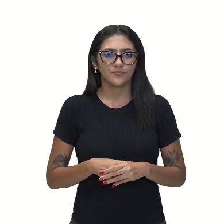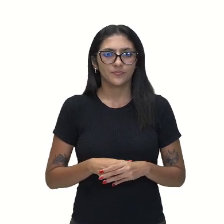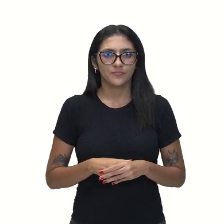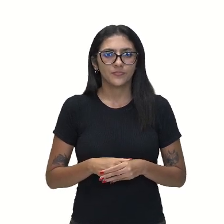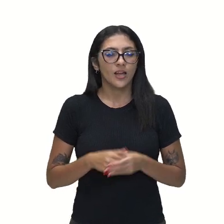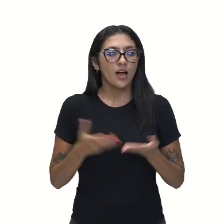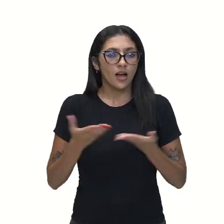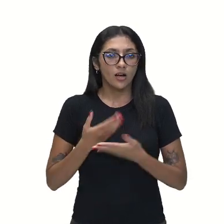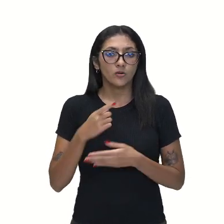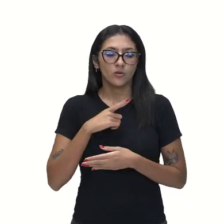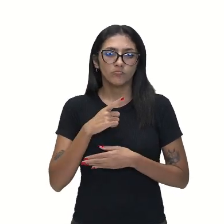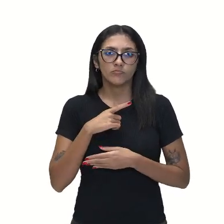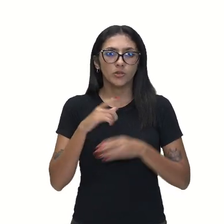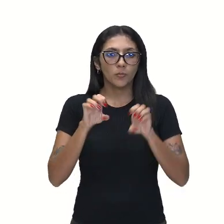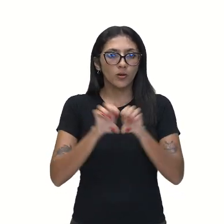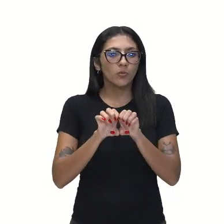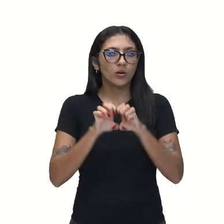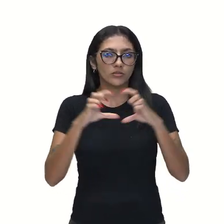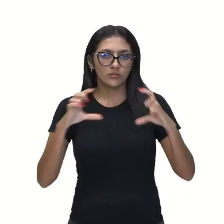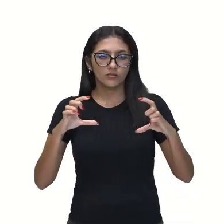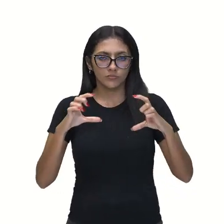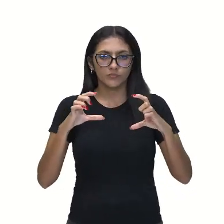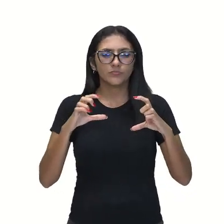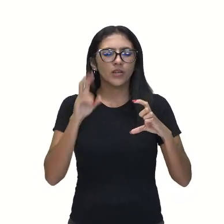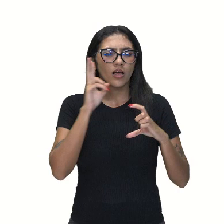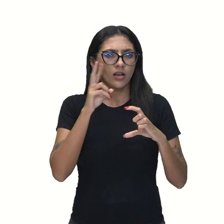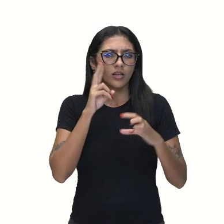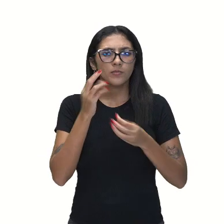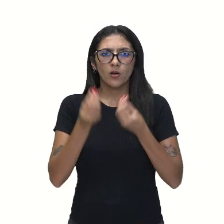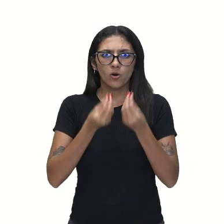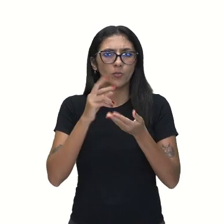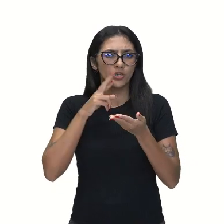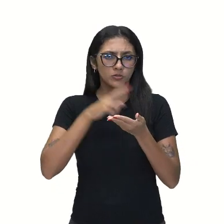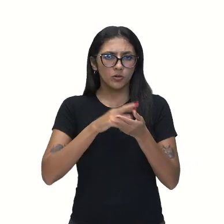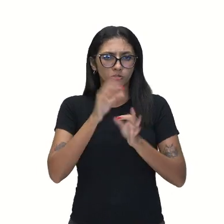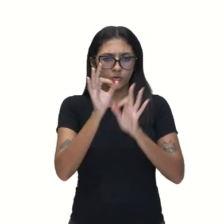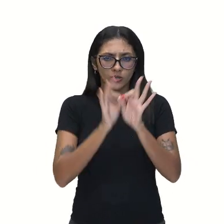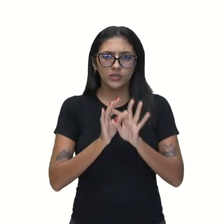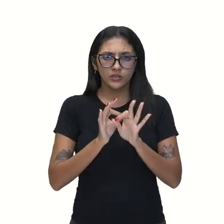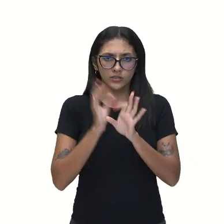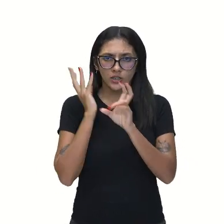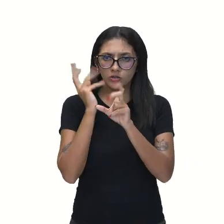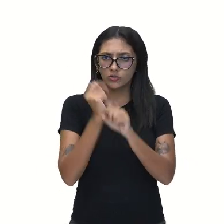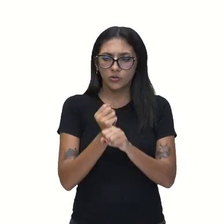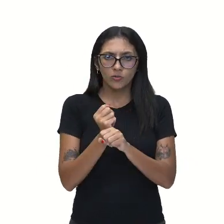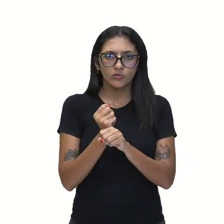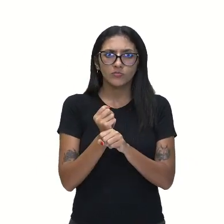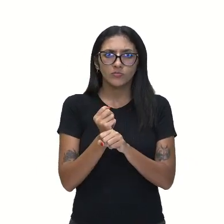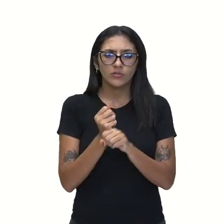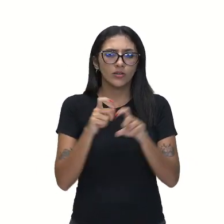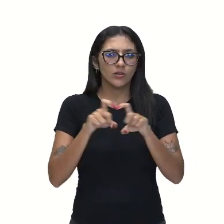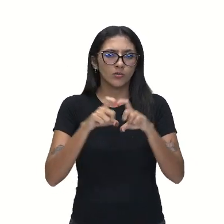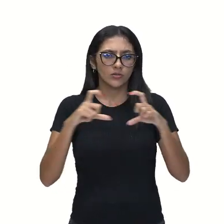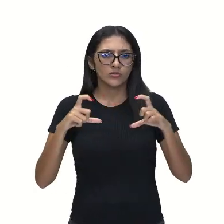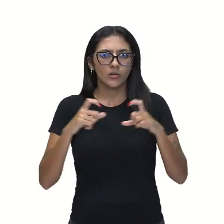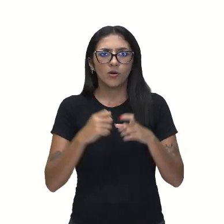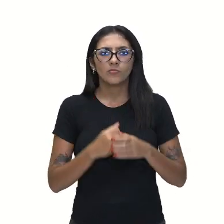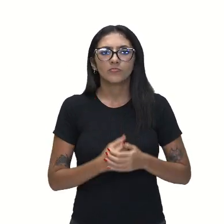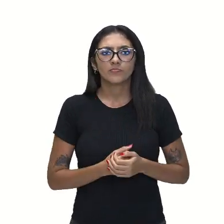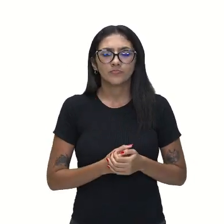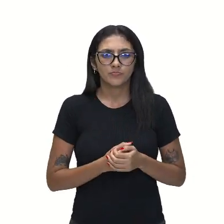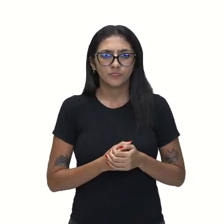uma equação exponencial. Lembram que para resolver uma equação exponencial, as bases precisam